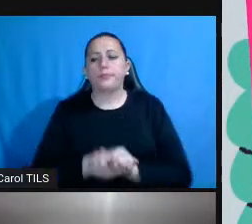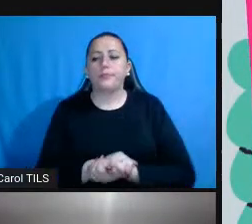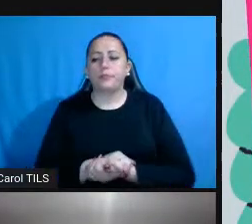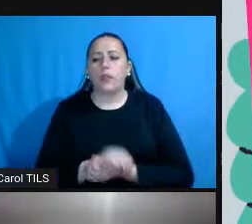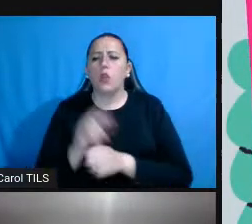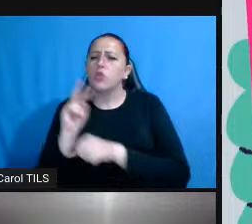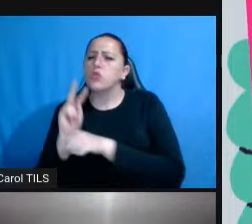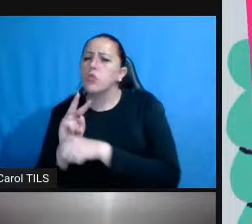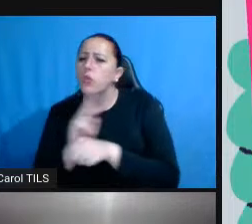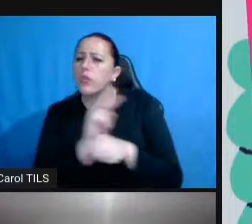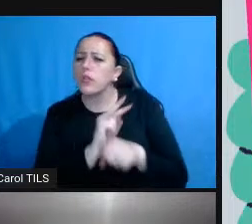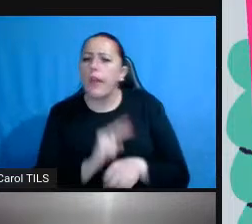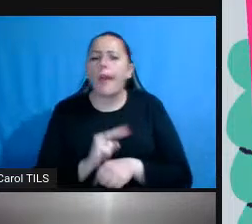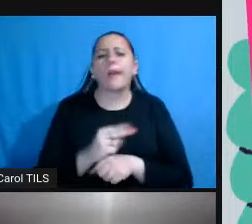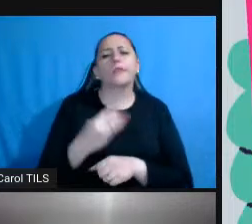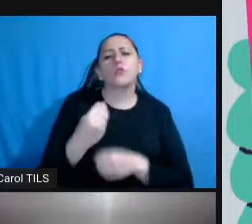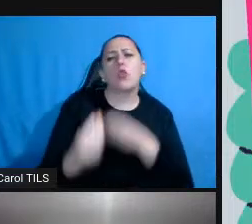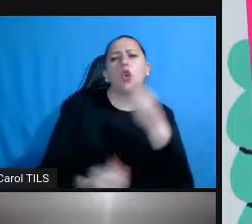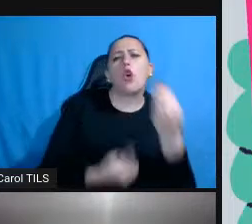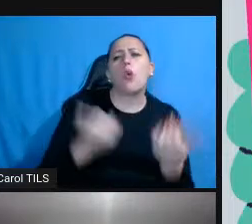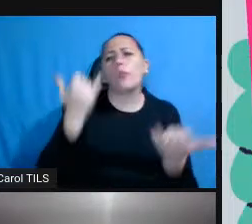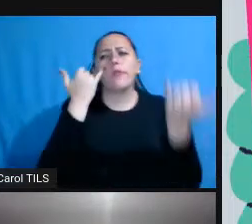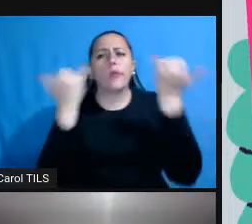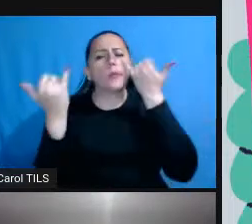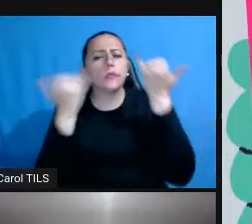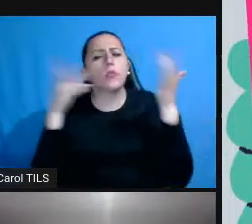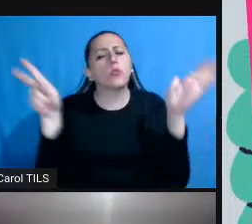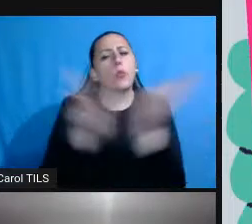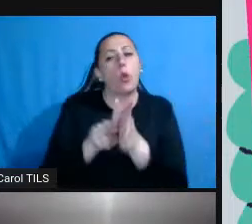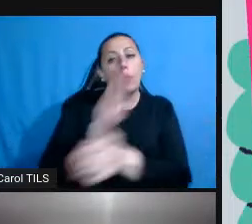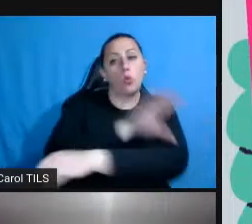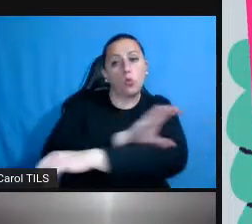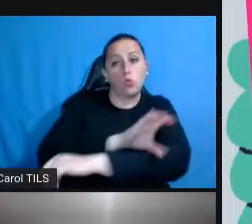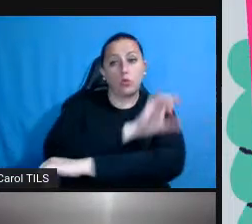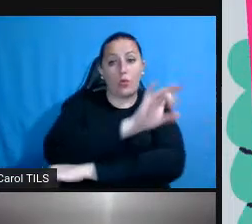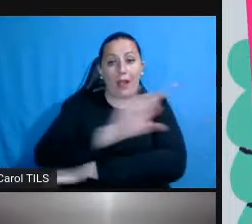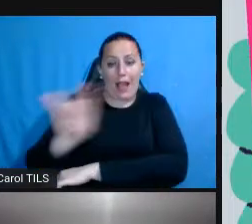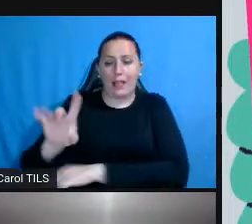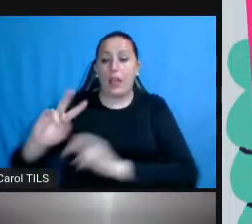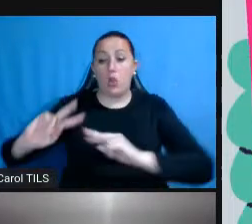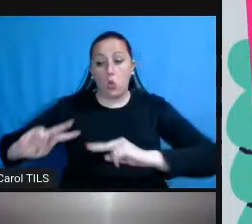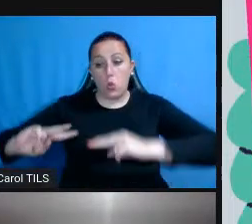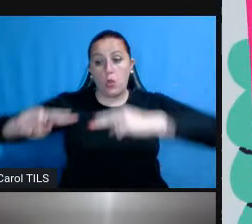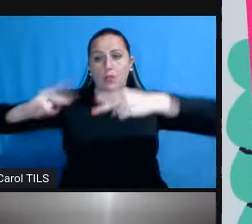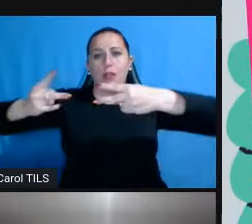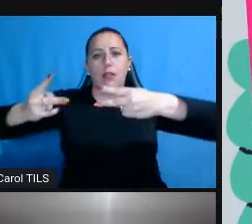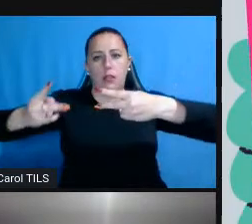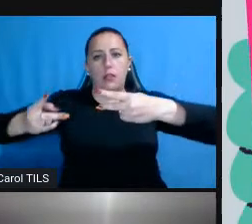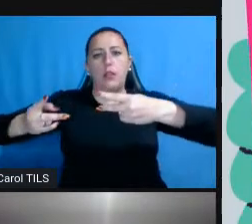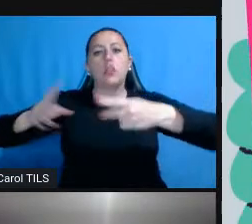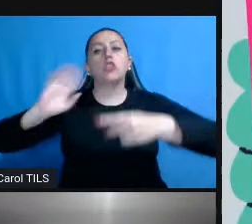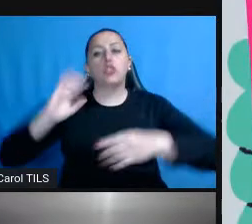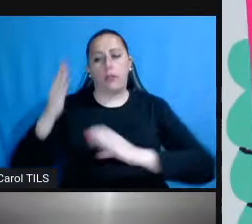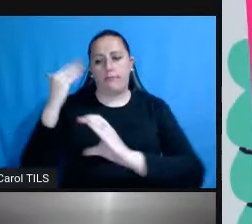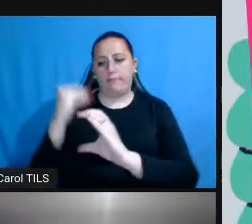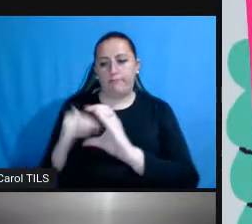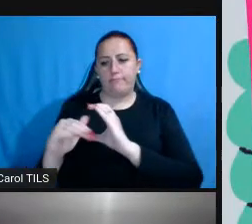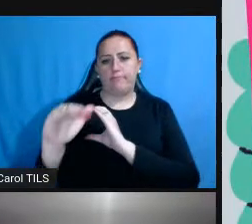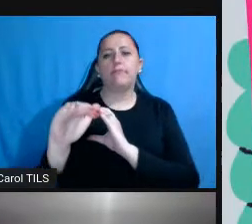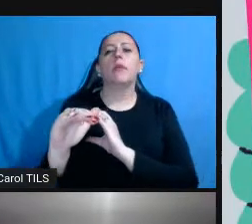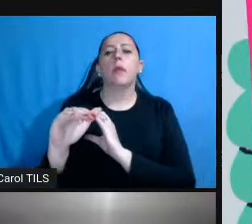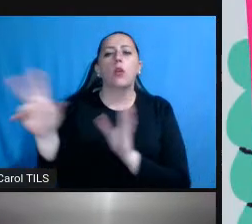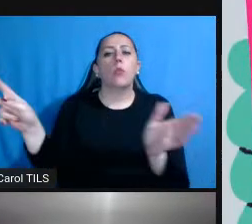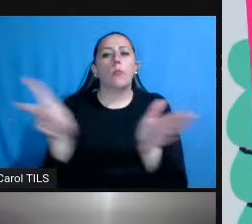cuidados, esses fluxos, esses informes, tá? E o link da sala virtual foi enviada por e-mail, tá?